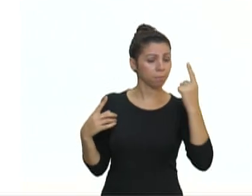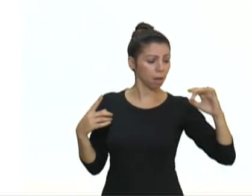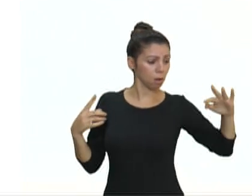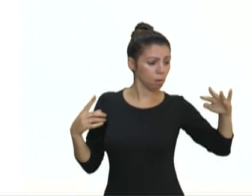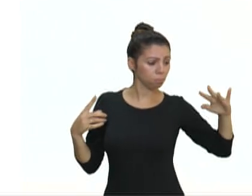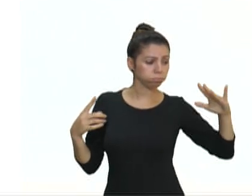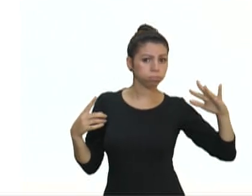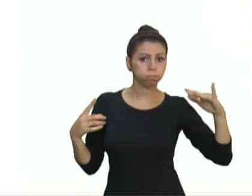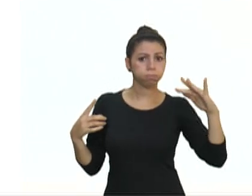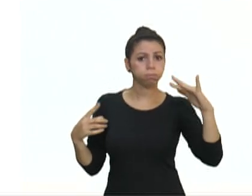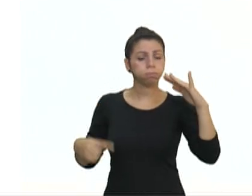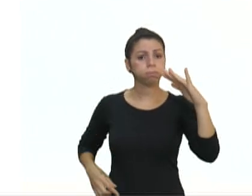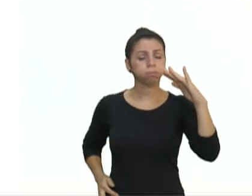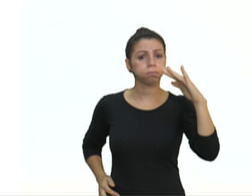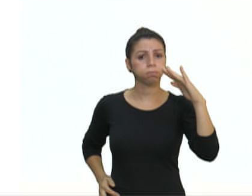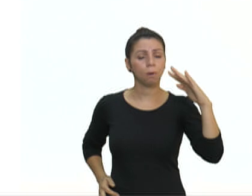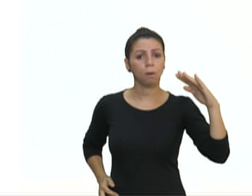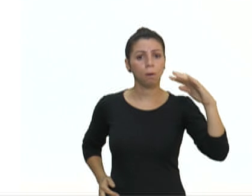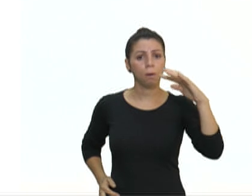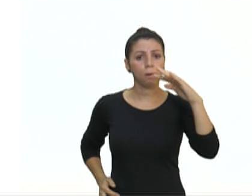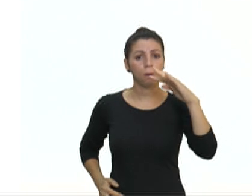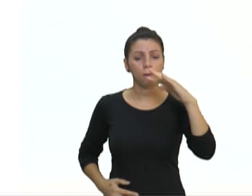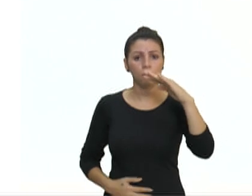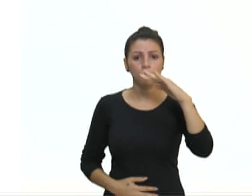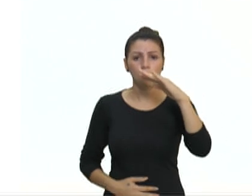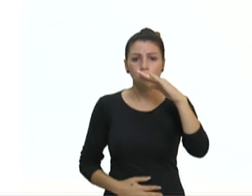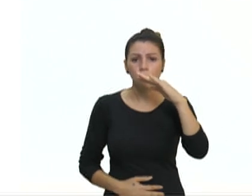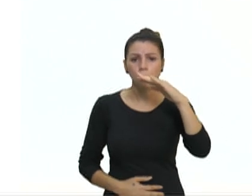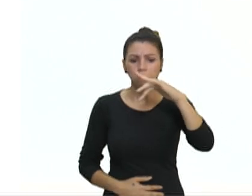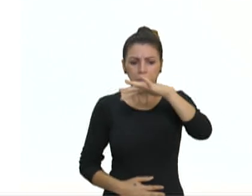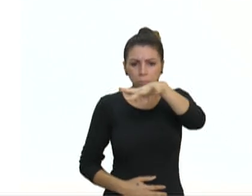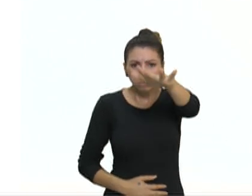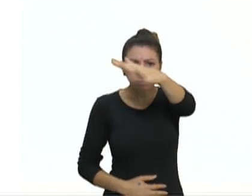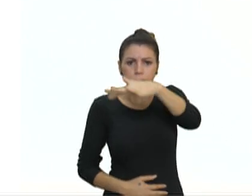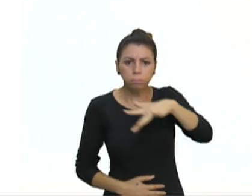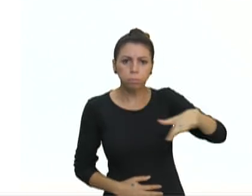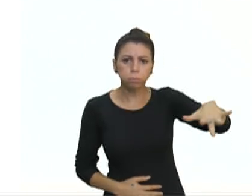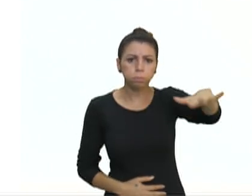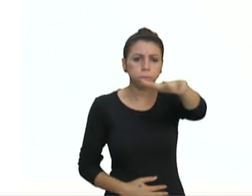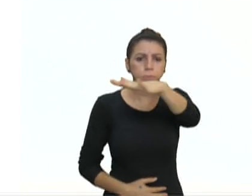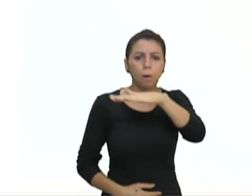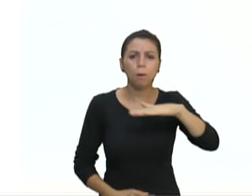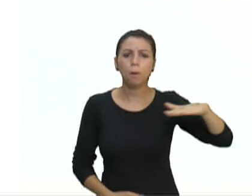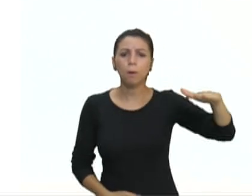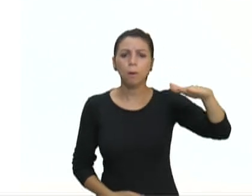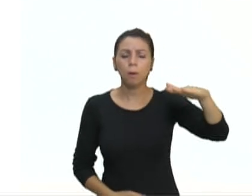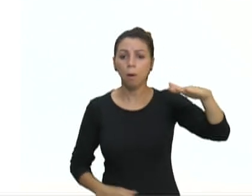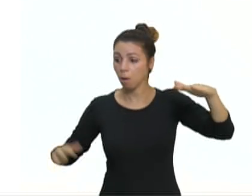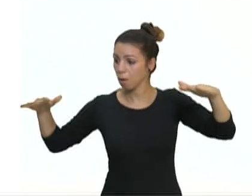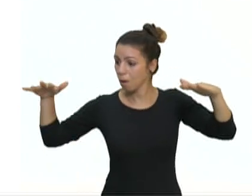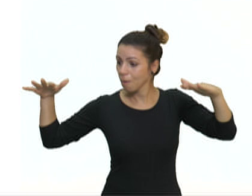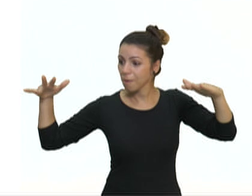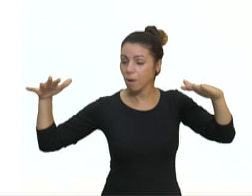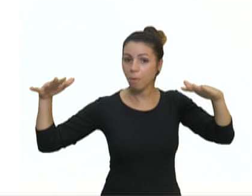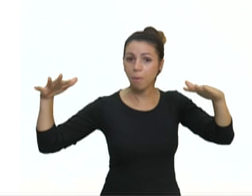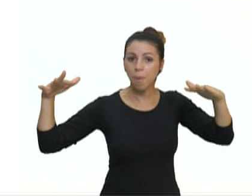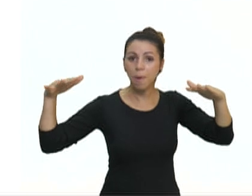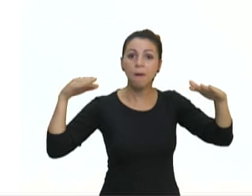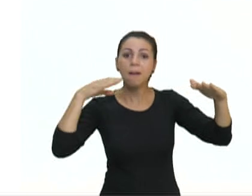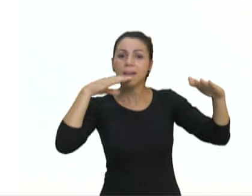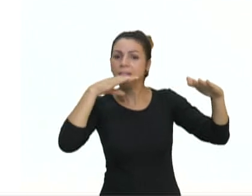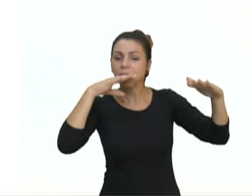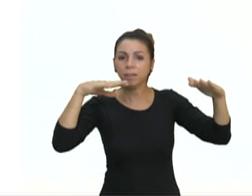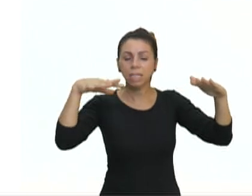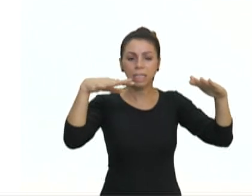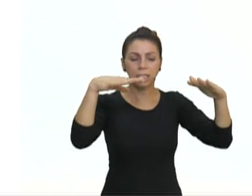de ar frio, avança, né? Vai tomando conta daquela área, fazendo a segunda, que é a massa de ar quente,